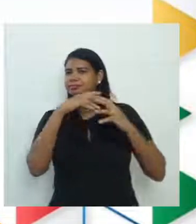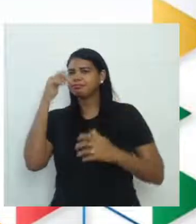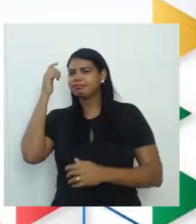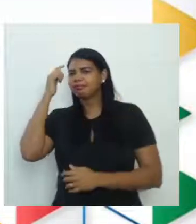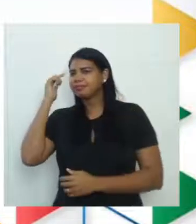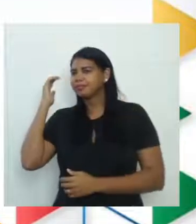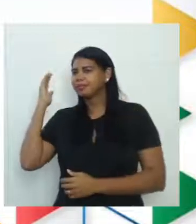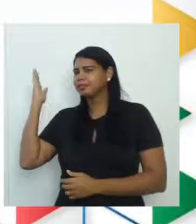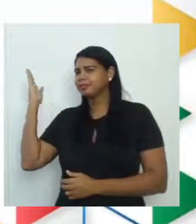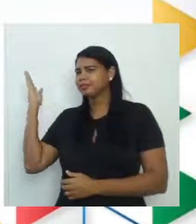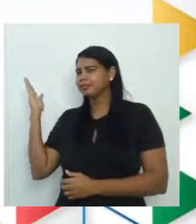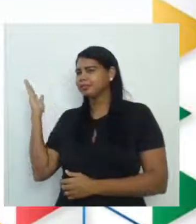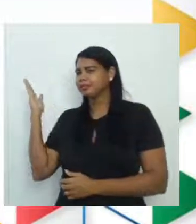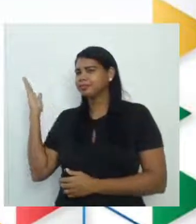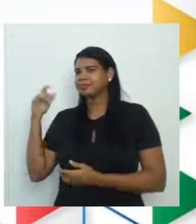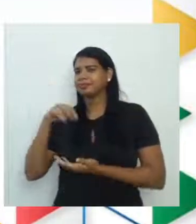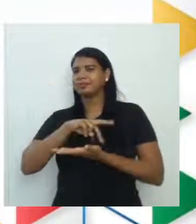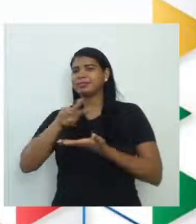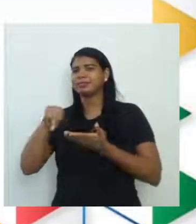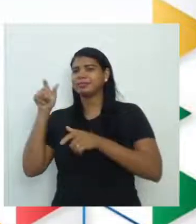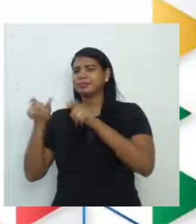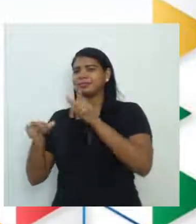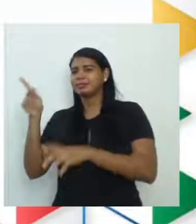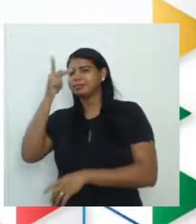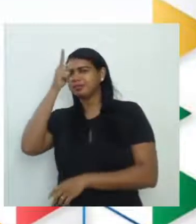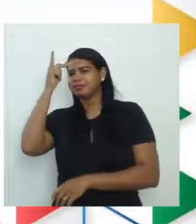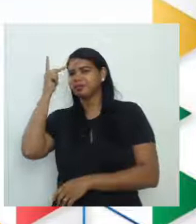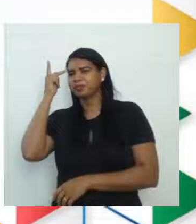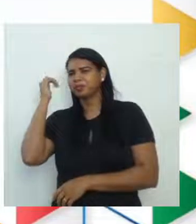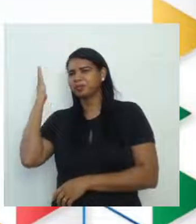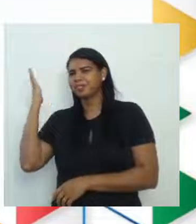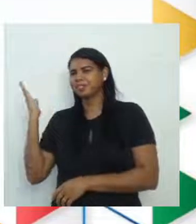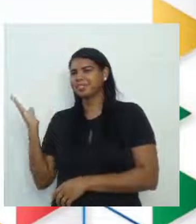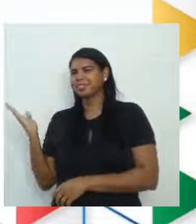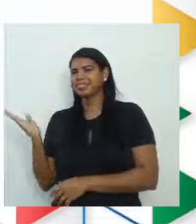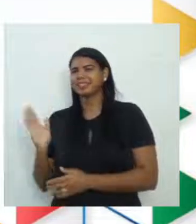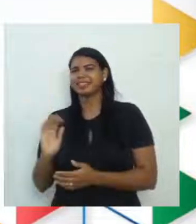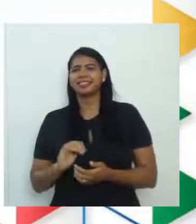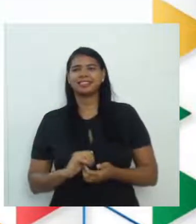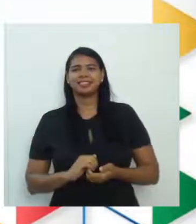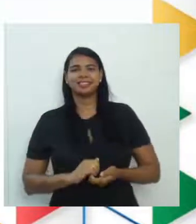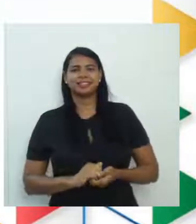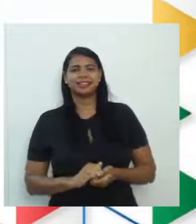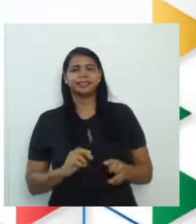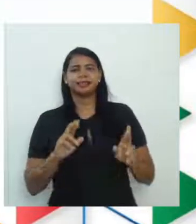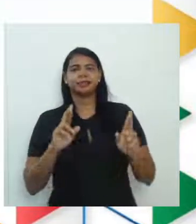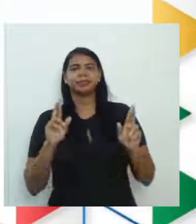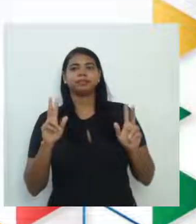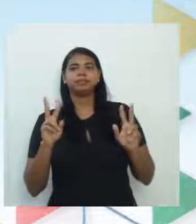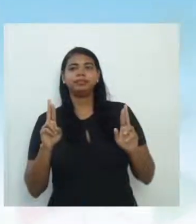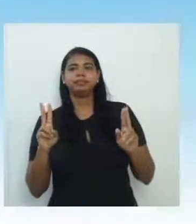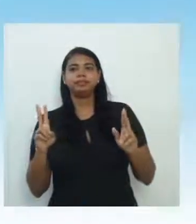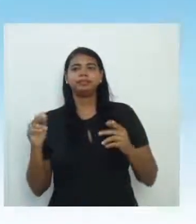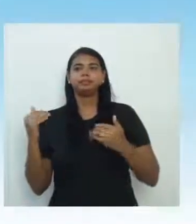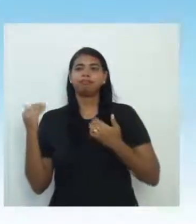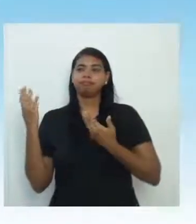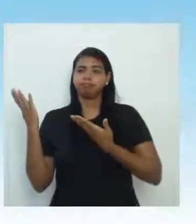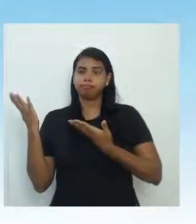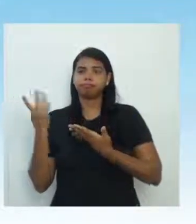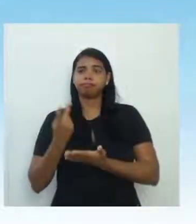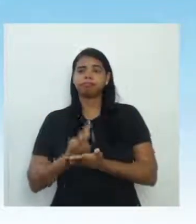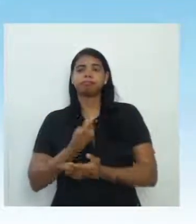uma pluralidade de pessoas, né não, professor Robson? Vivendo em harmonia, pessoas de diferentes condições,